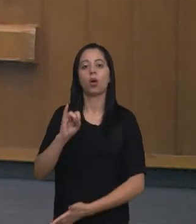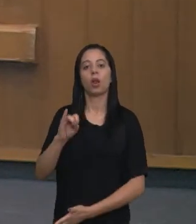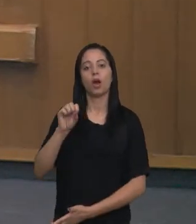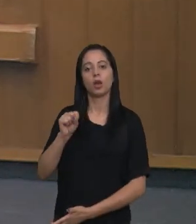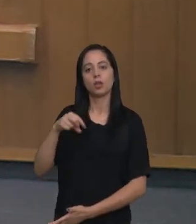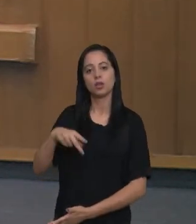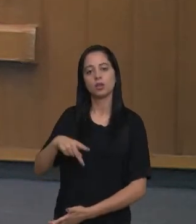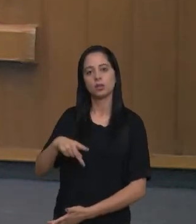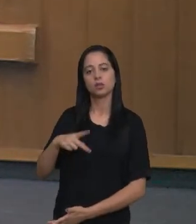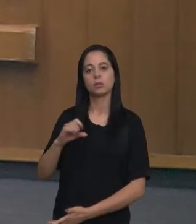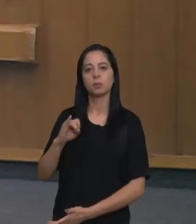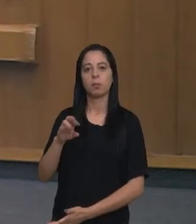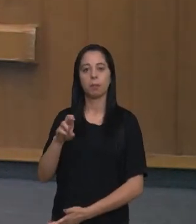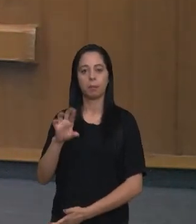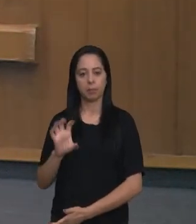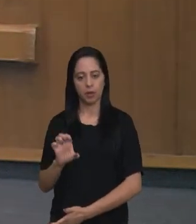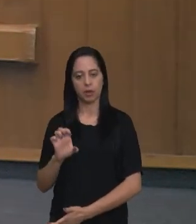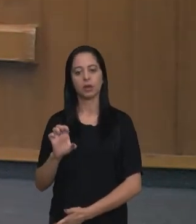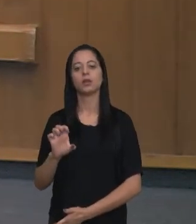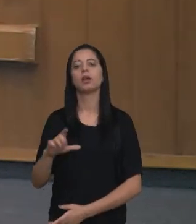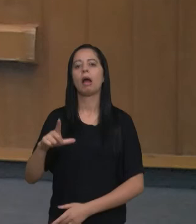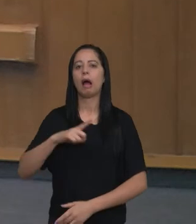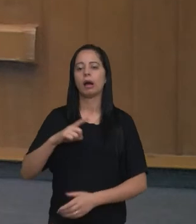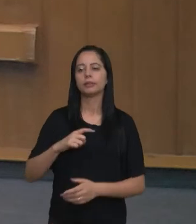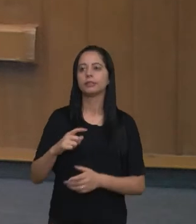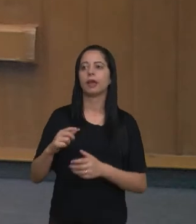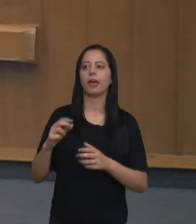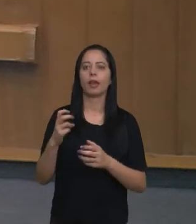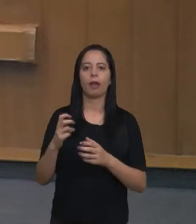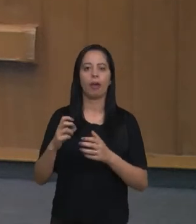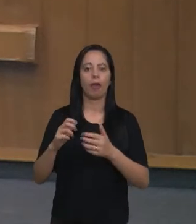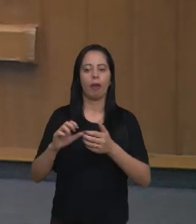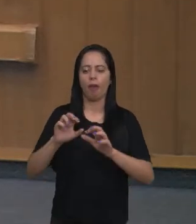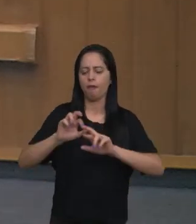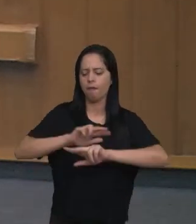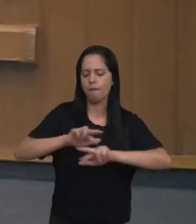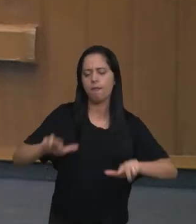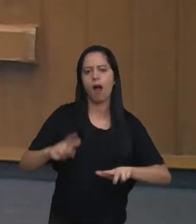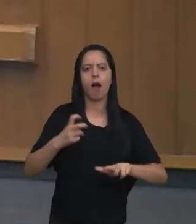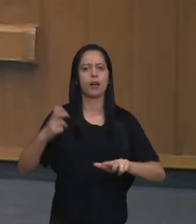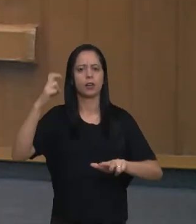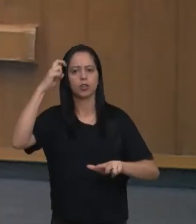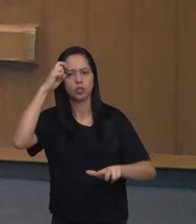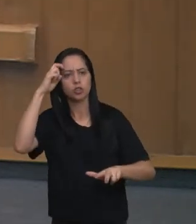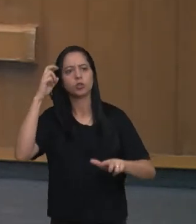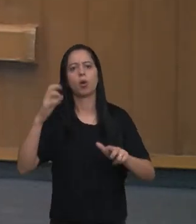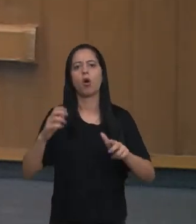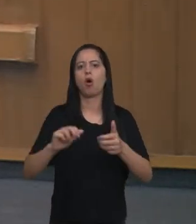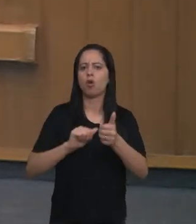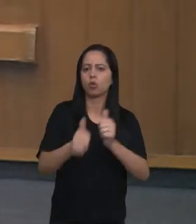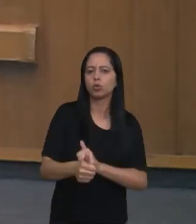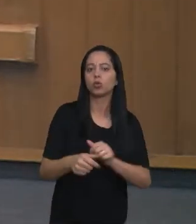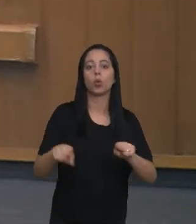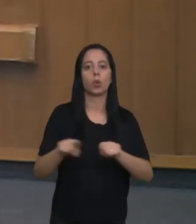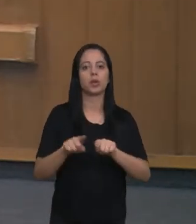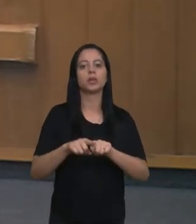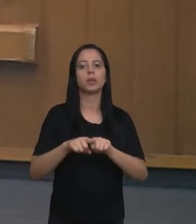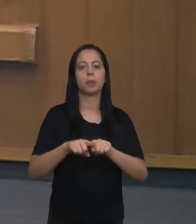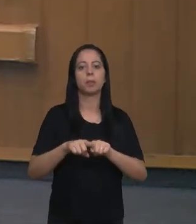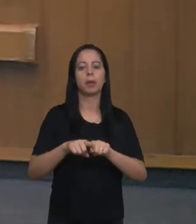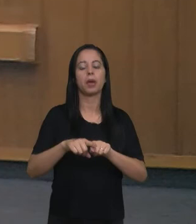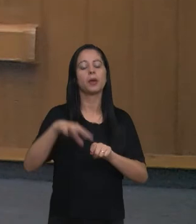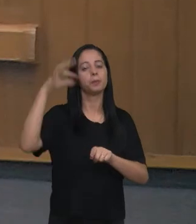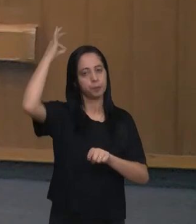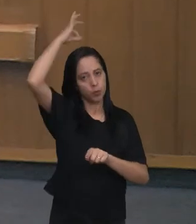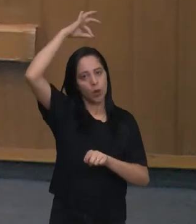e pesquisas, tendo atividades sociais, culturais, esportivas e espirituais, a igreja continuou avançando e